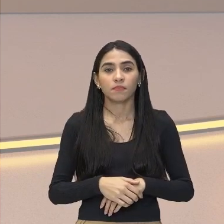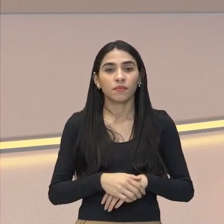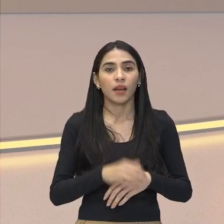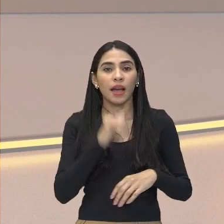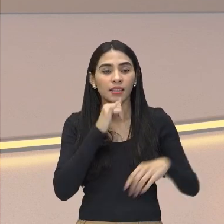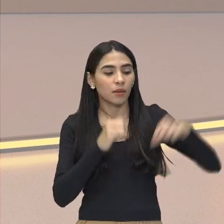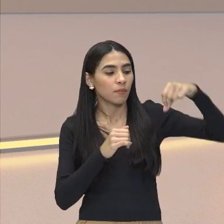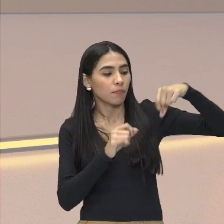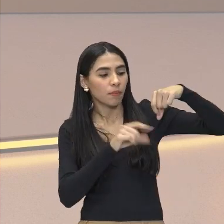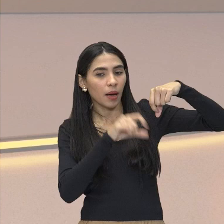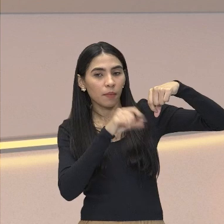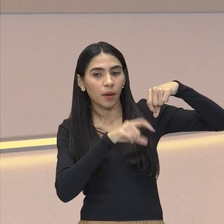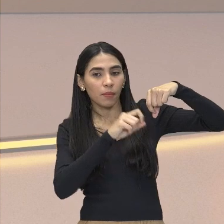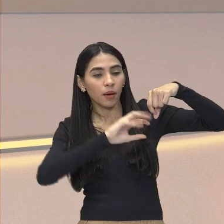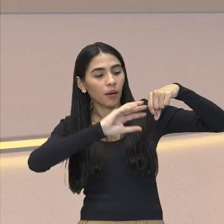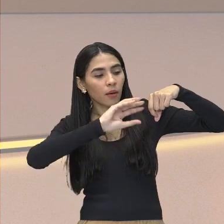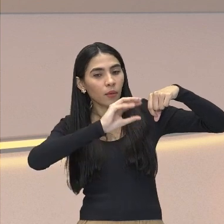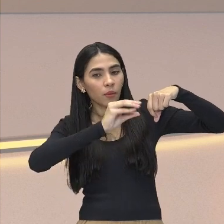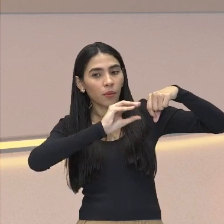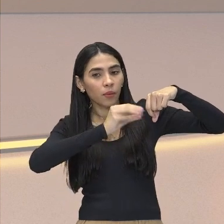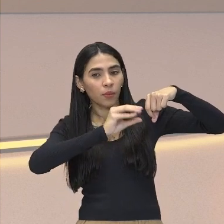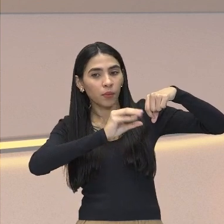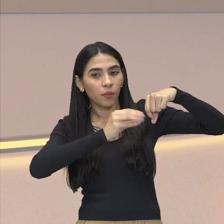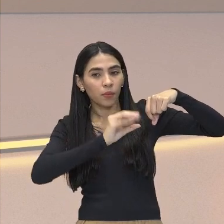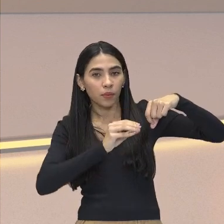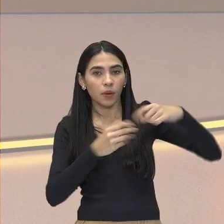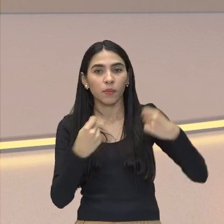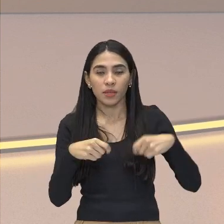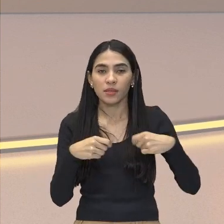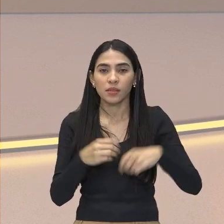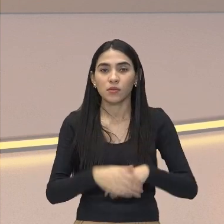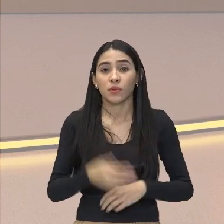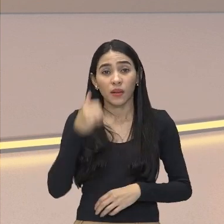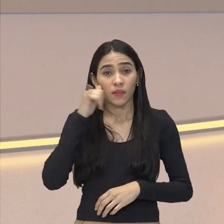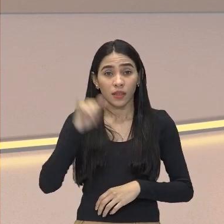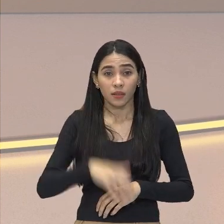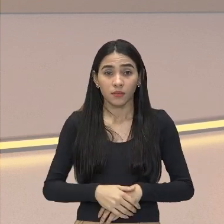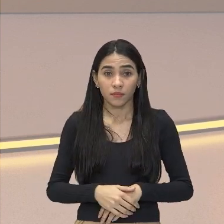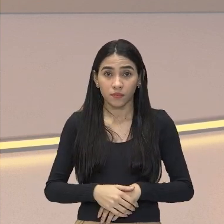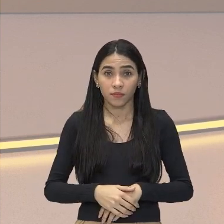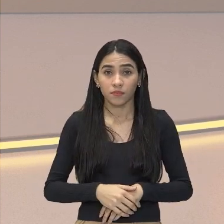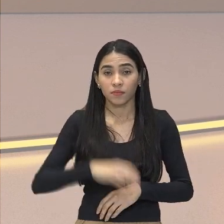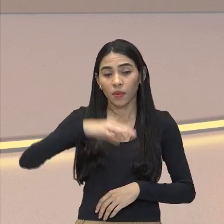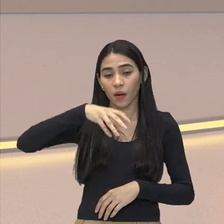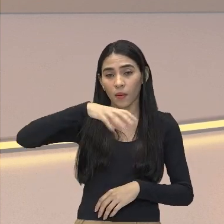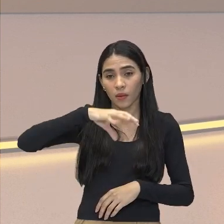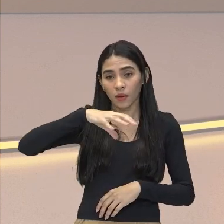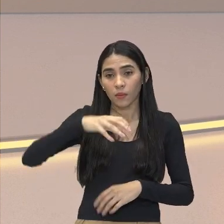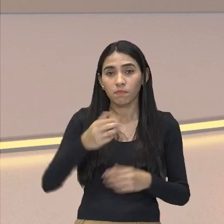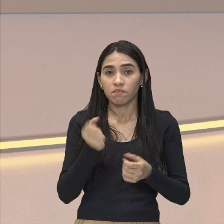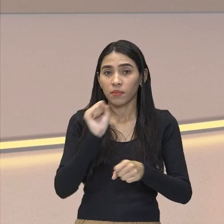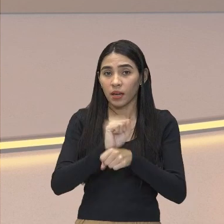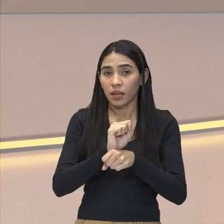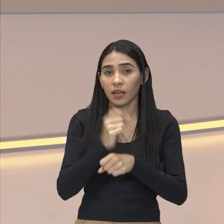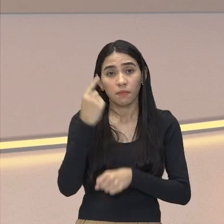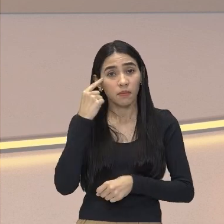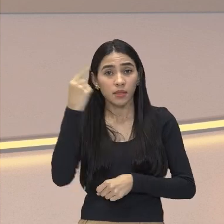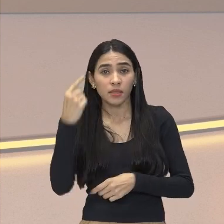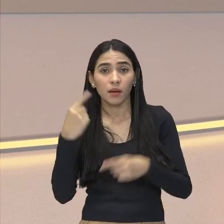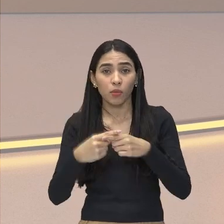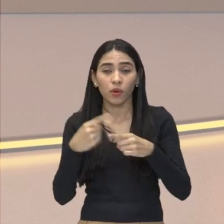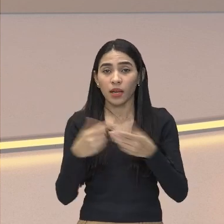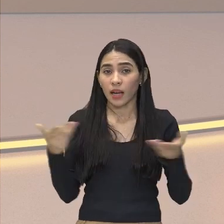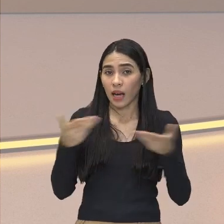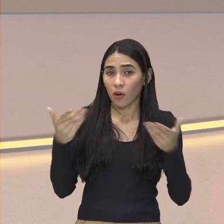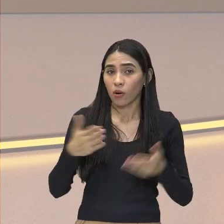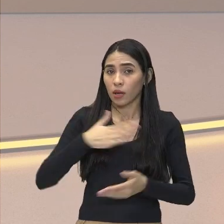essa torneira, né? É o que eu preciso fazer. Não, pera lá. Vou fechar essa torneira aqui, porque quem vai tomar conta